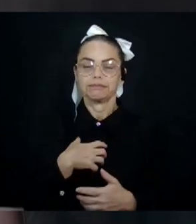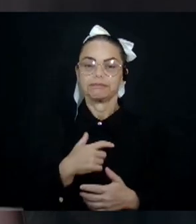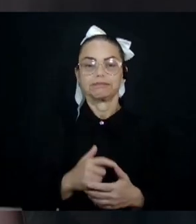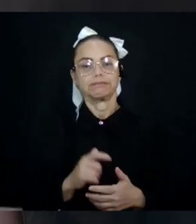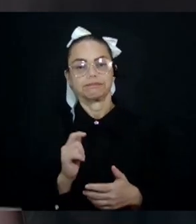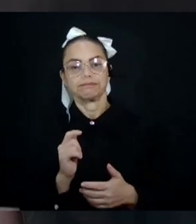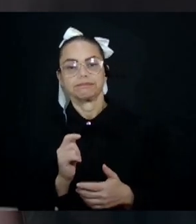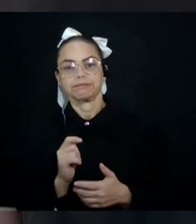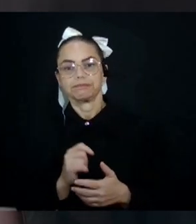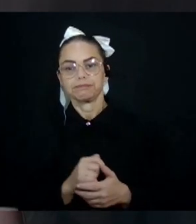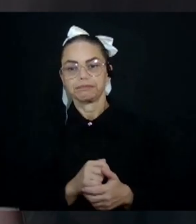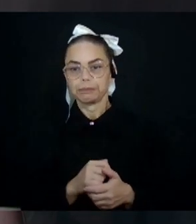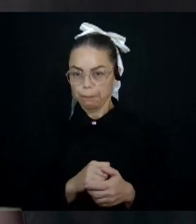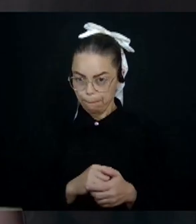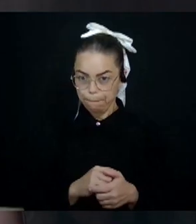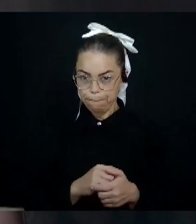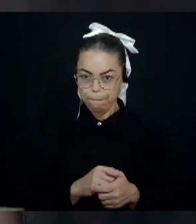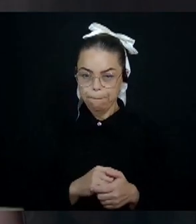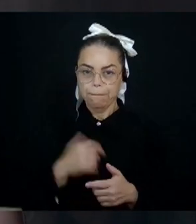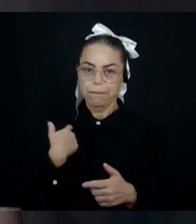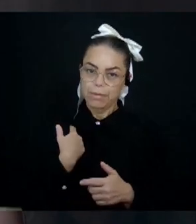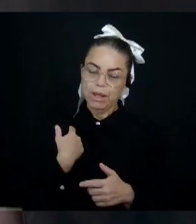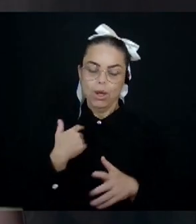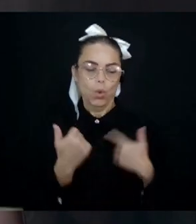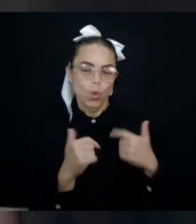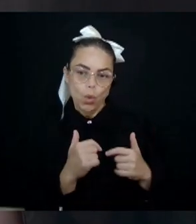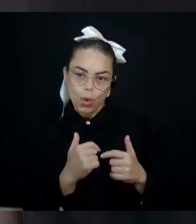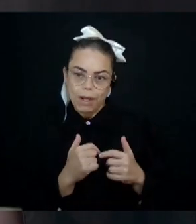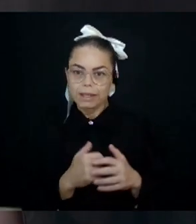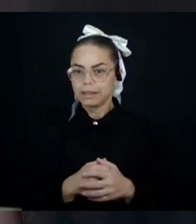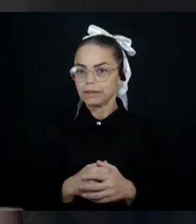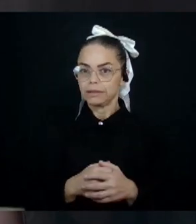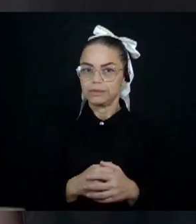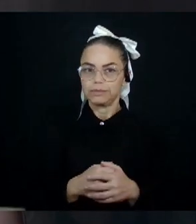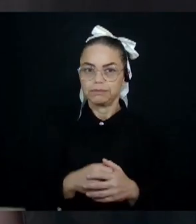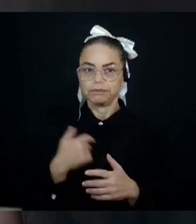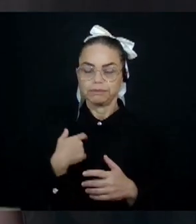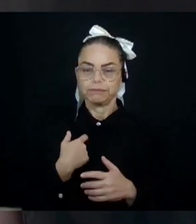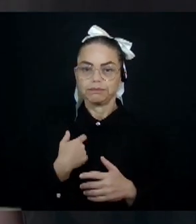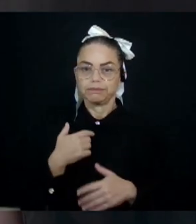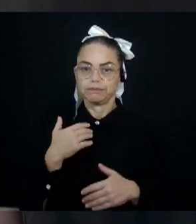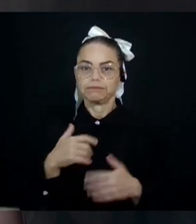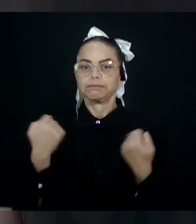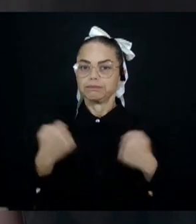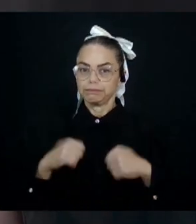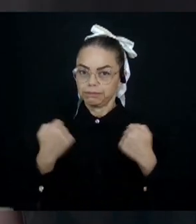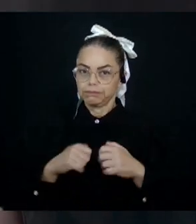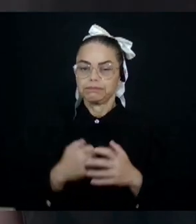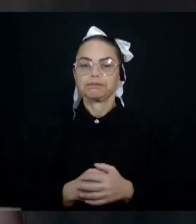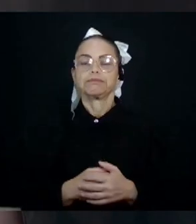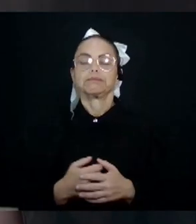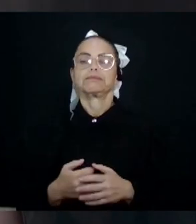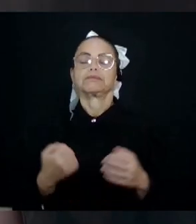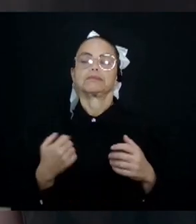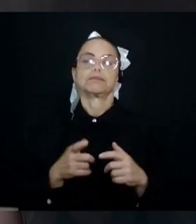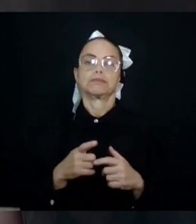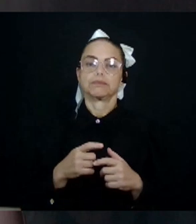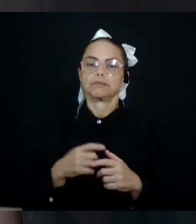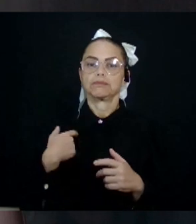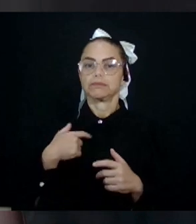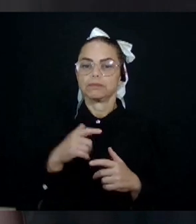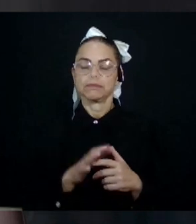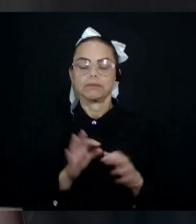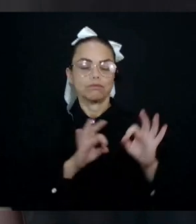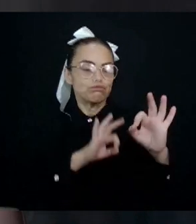são, as atividades de trabalho, as atividades físicas que precisam voltar na rotina, né, todo aquele